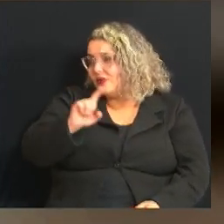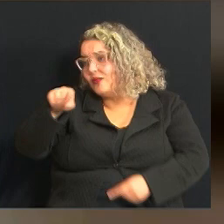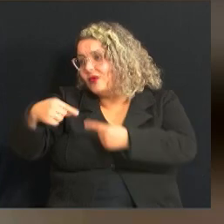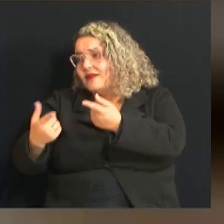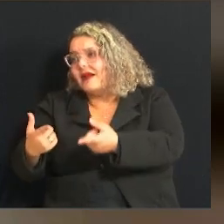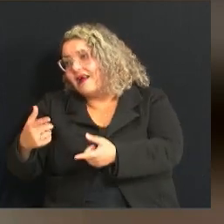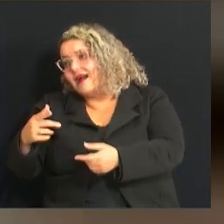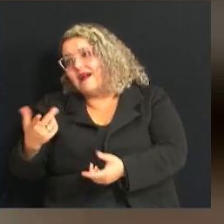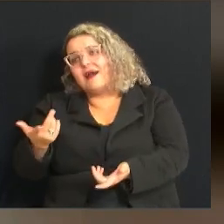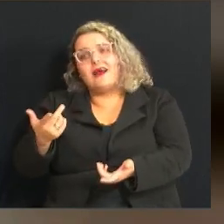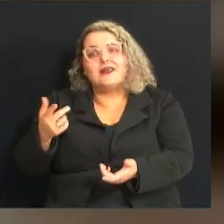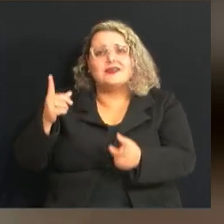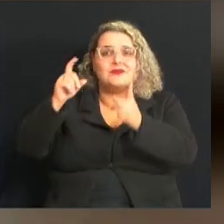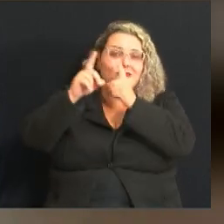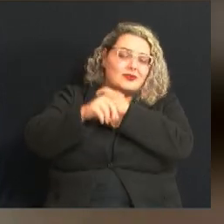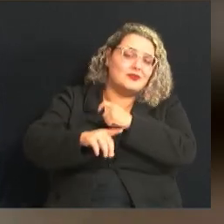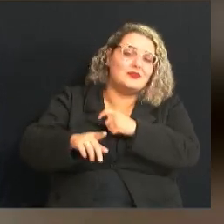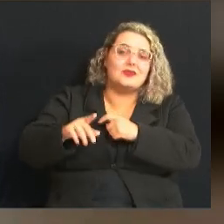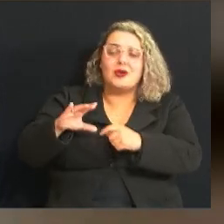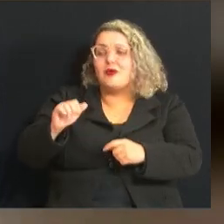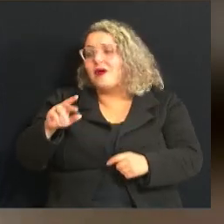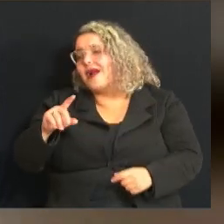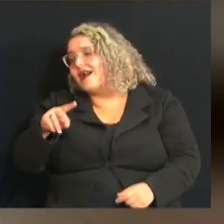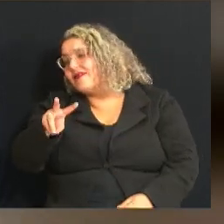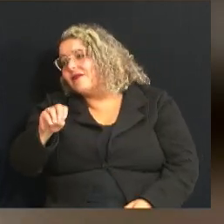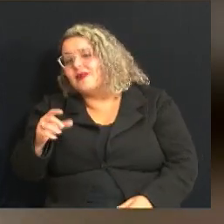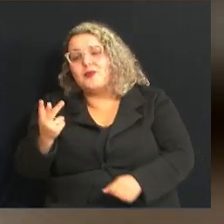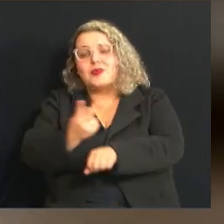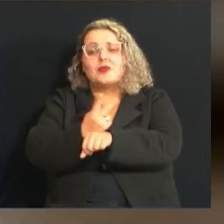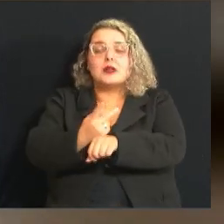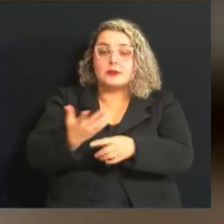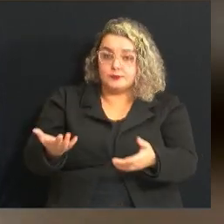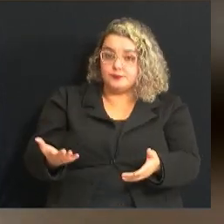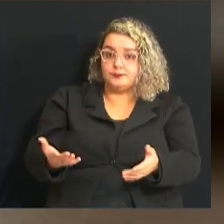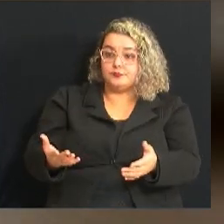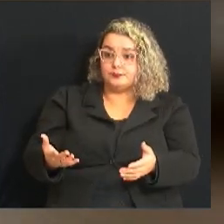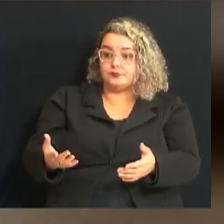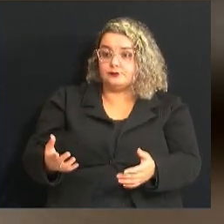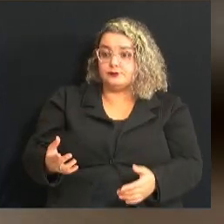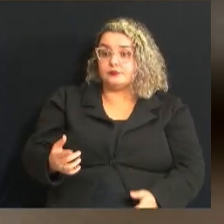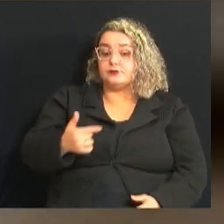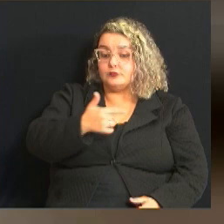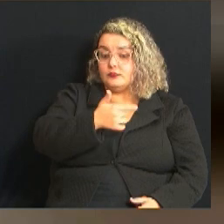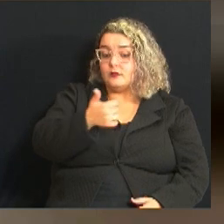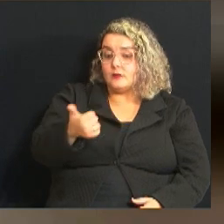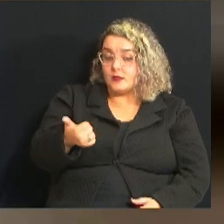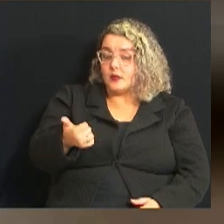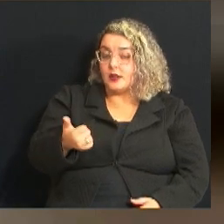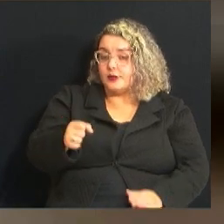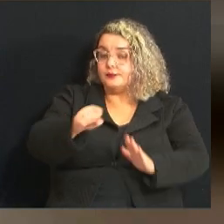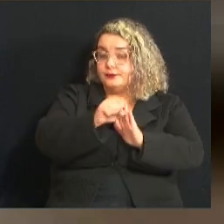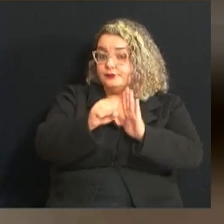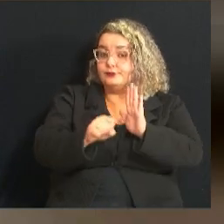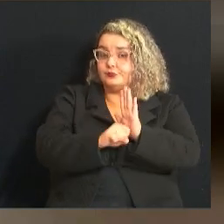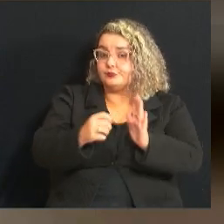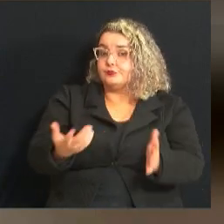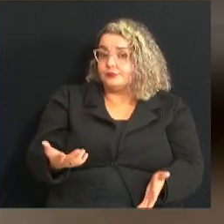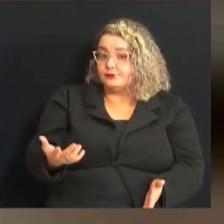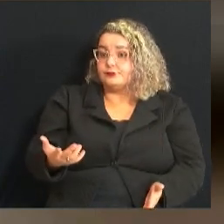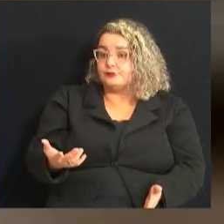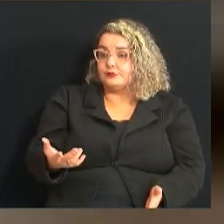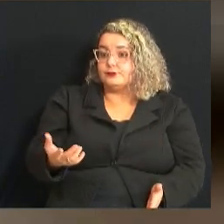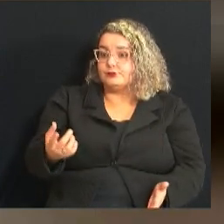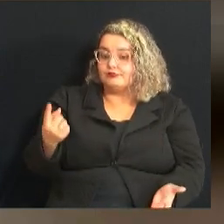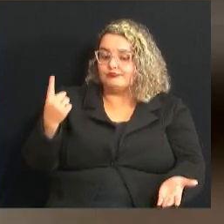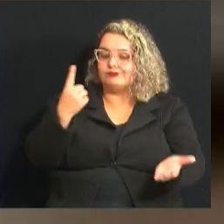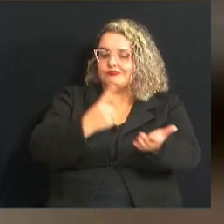por diante. Bom, nós chegamos, então, na terceira década do século XXI, que na história será marcada justamente como a